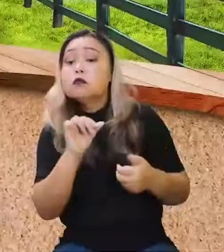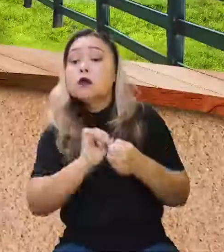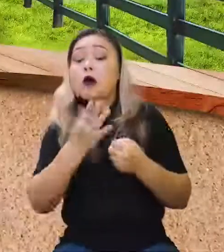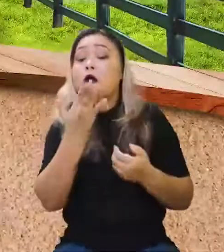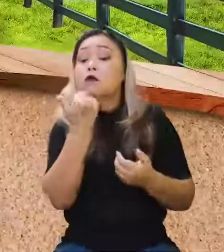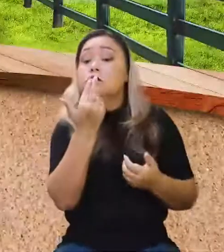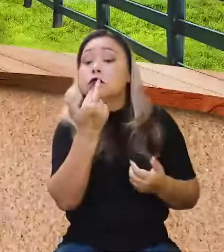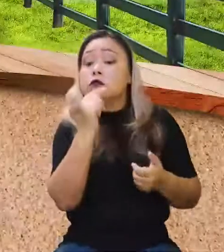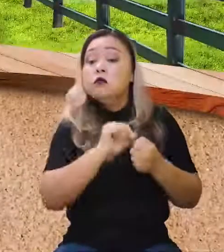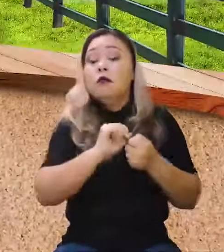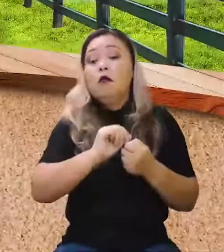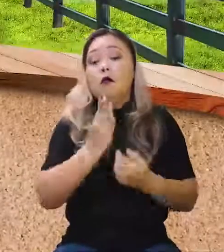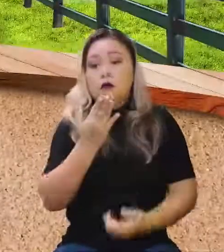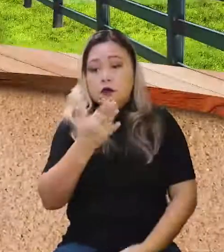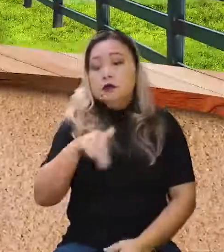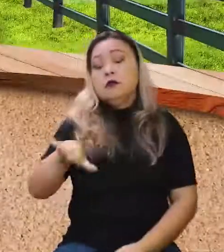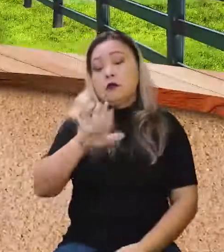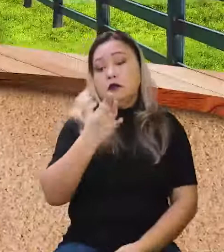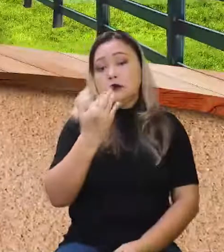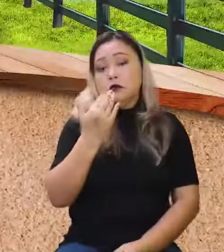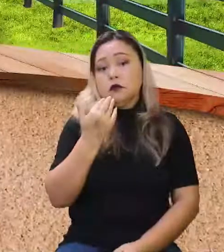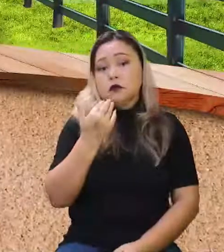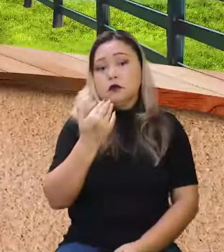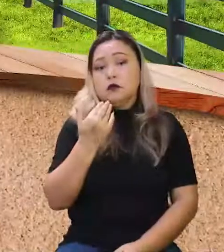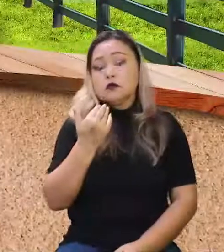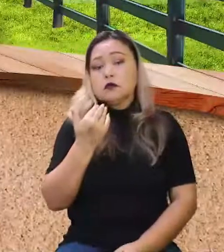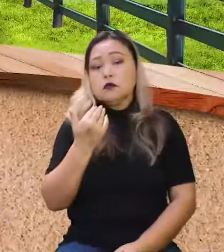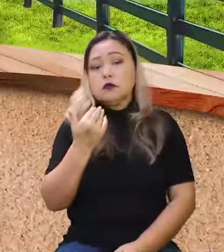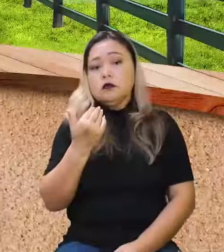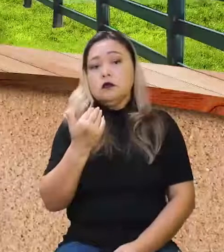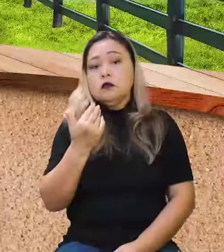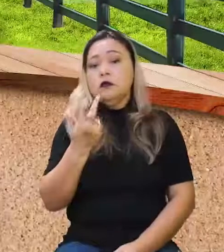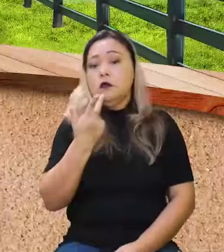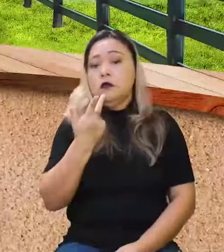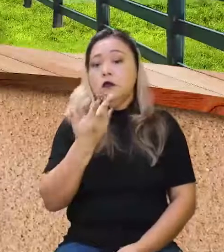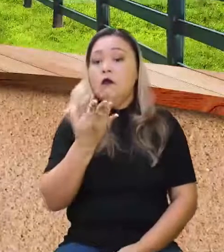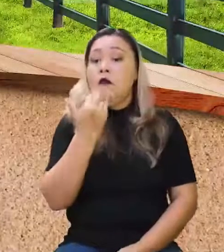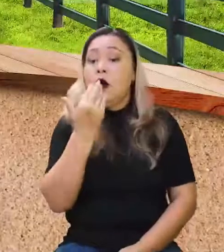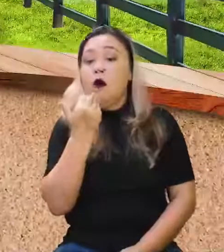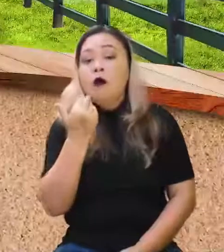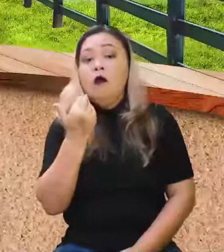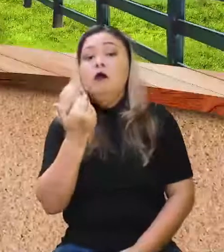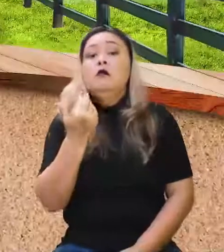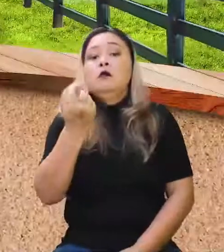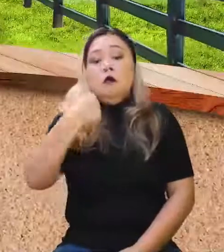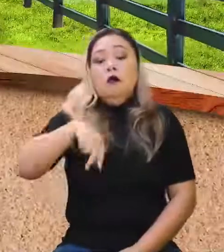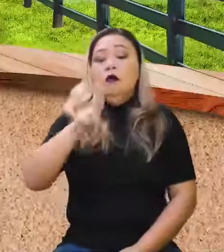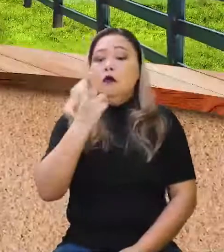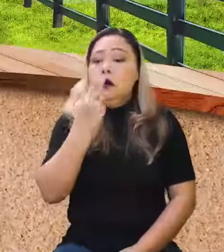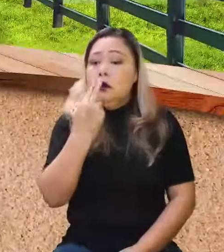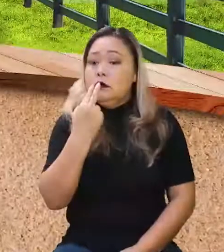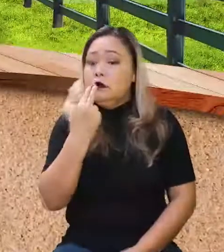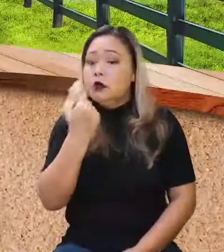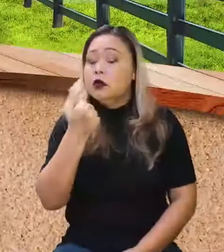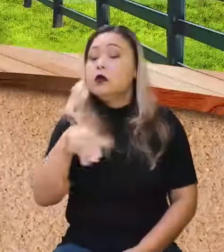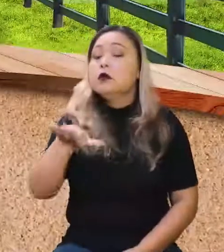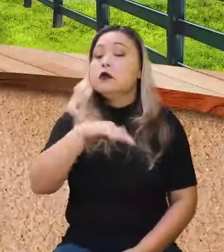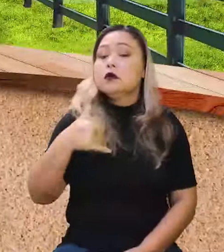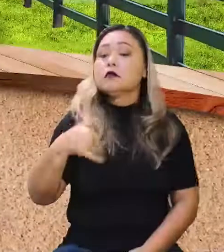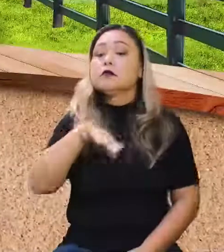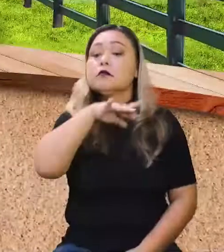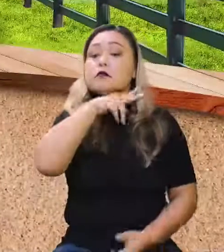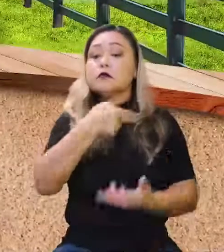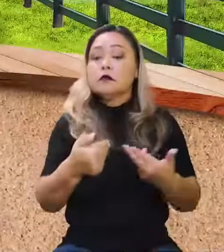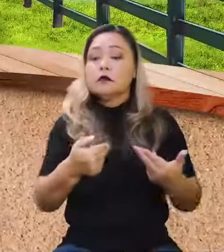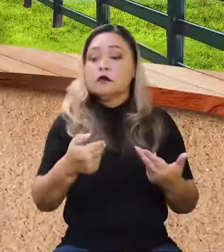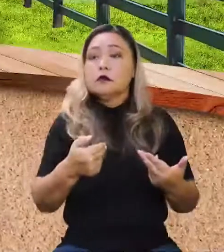vez que eu falar alimentação, me desculpem, eu estou me equivocando. Nunca vamos falar alimentação, vamos falar nutrição animal.